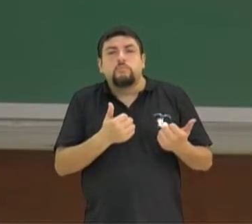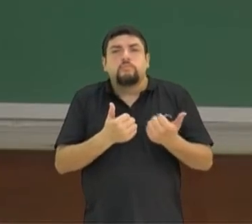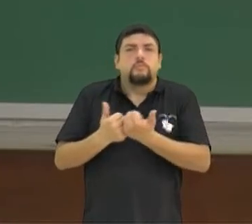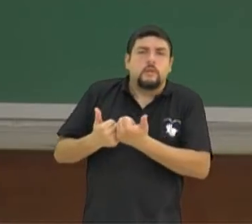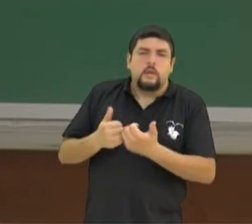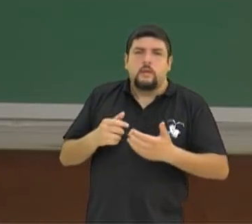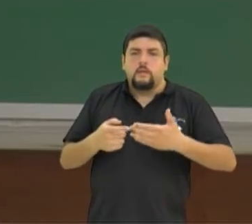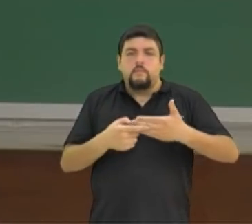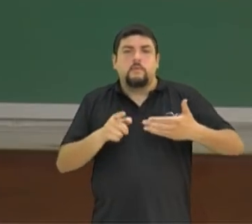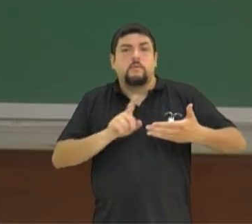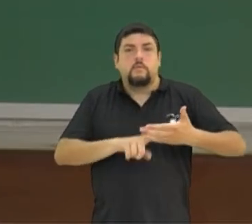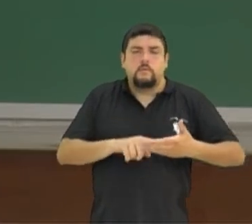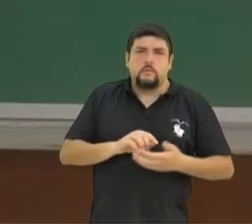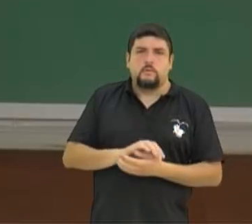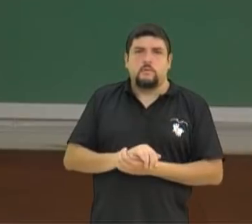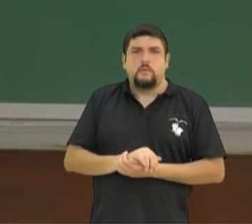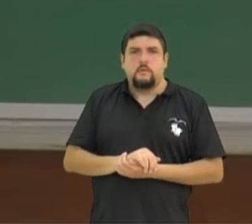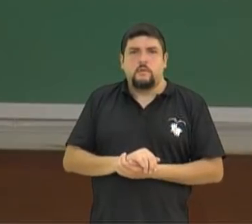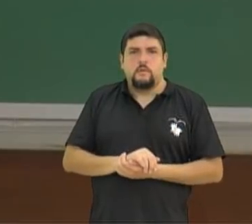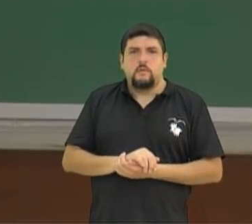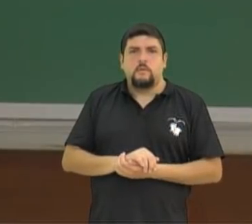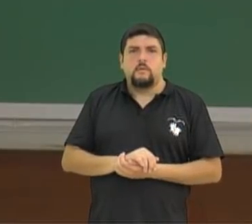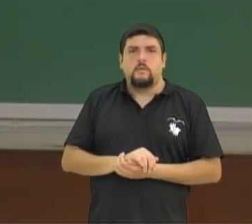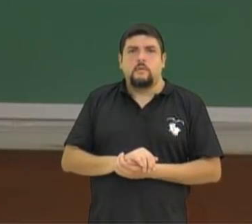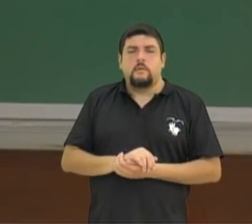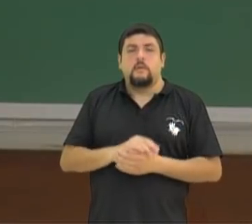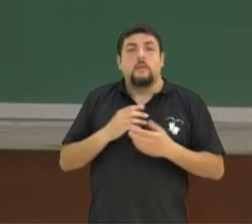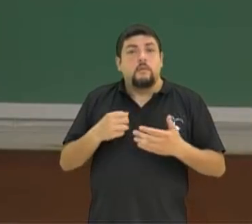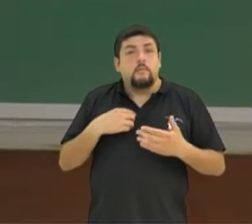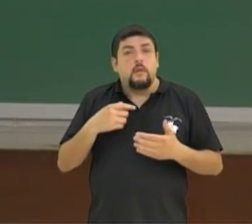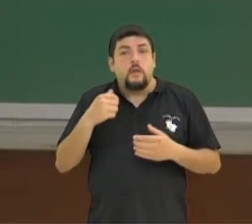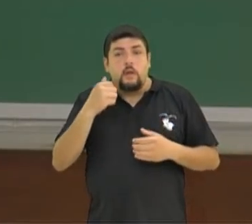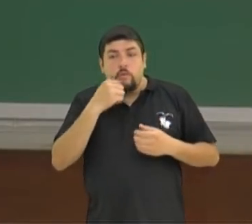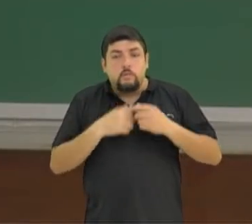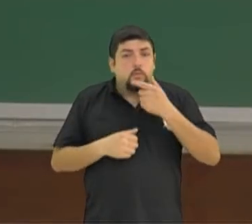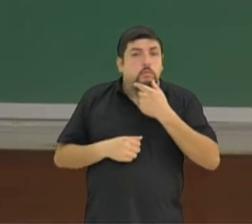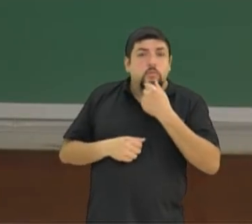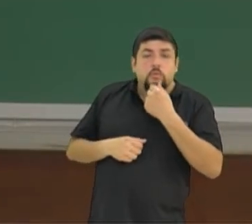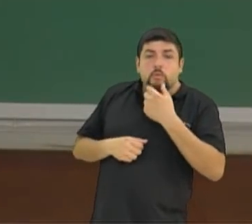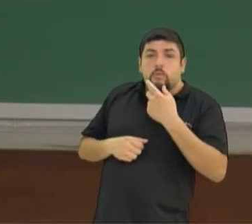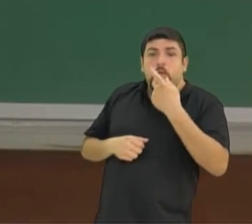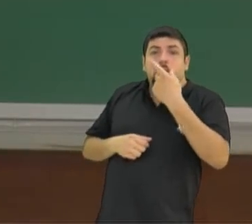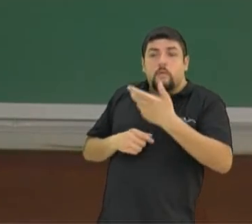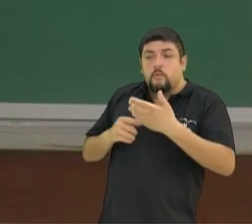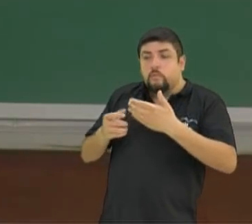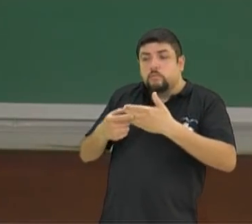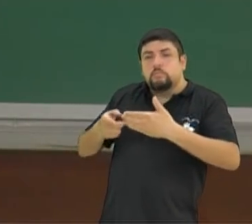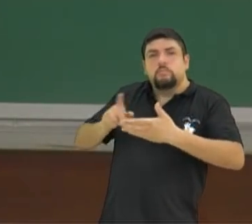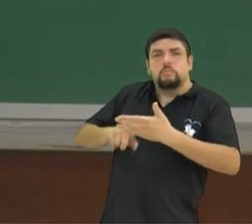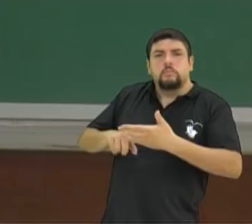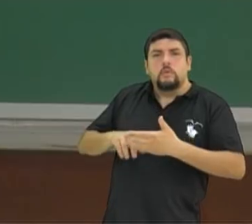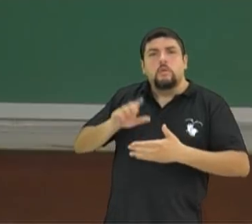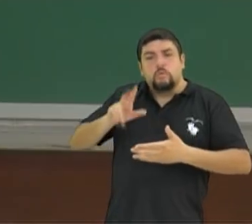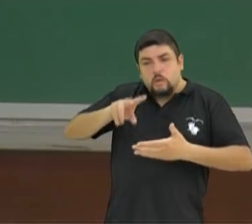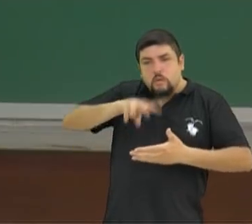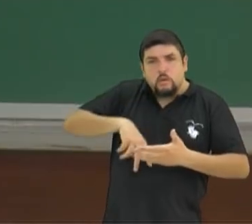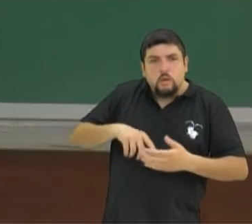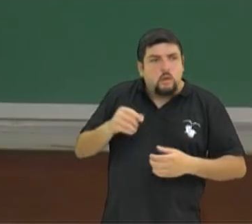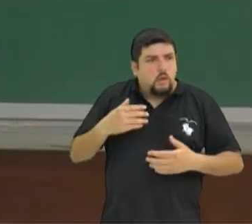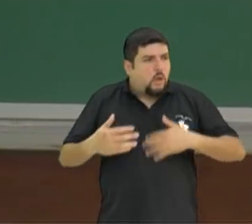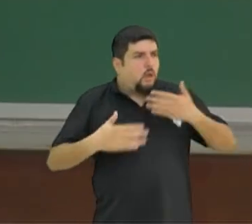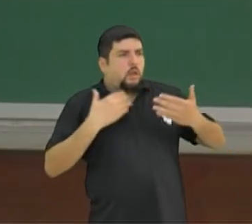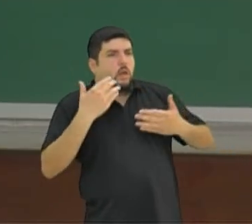denotativo, né? No sentido figurado, conotativo, porque conota outro sentido, certo? E nesse caso aqui, a